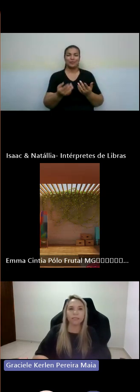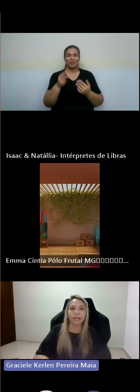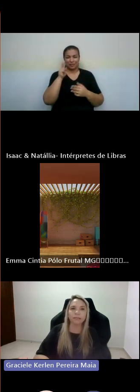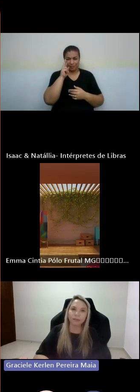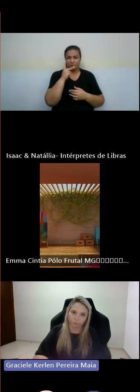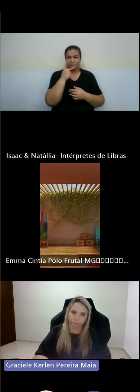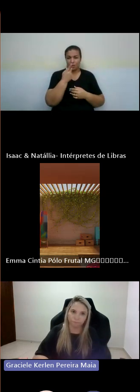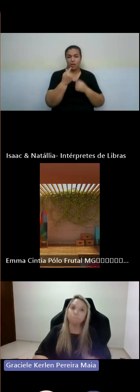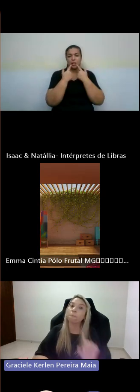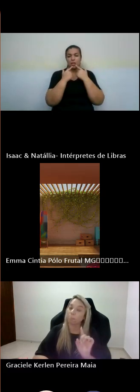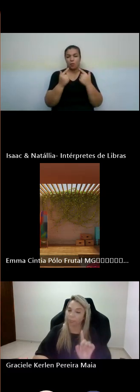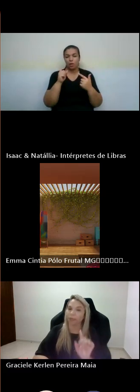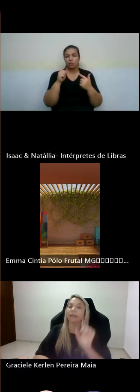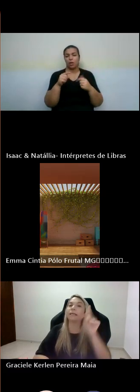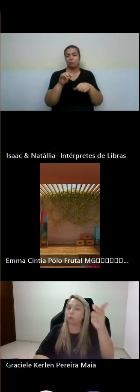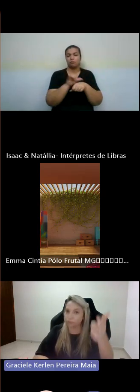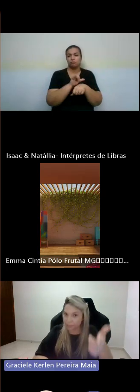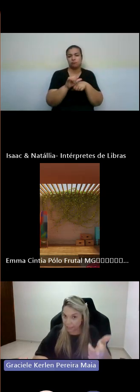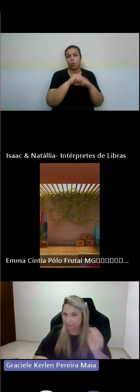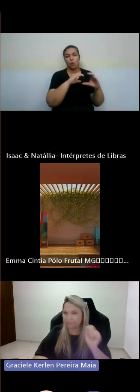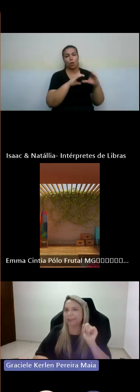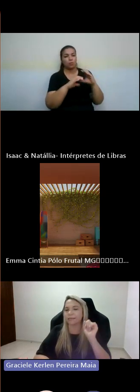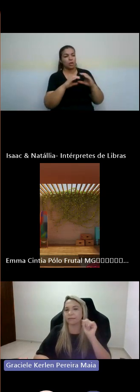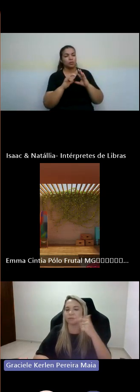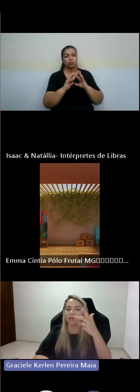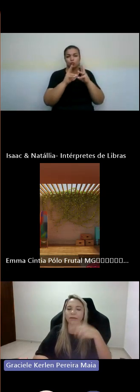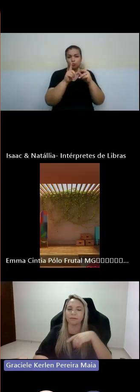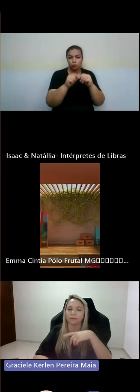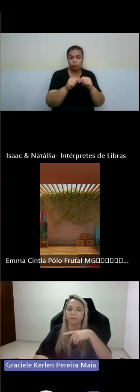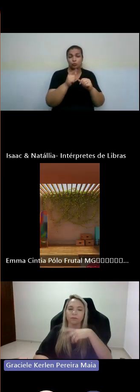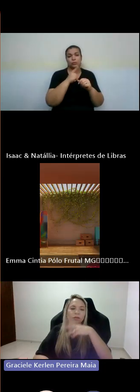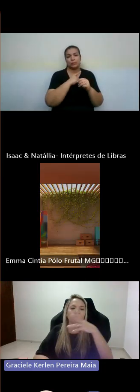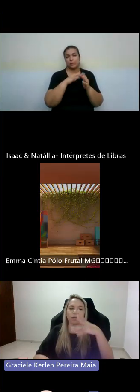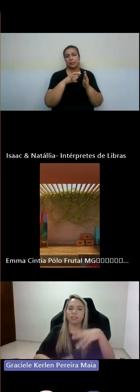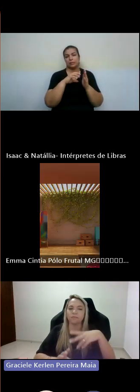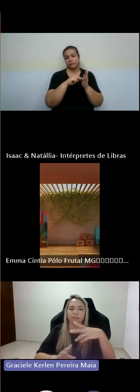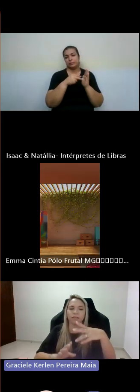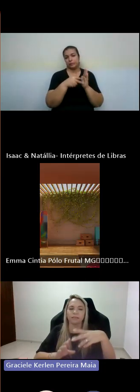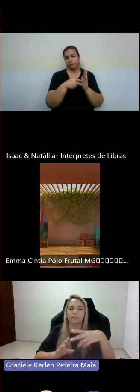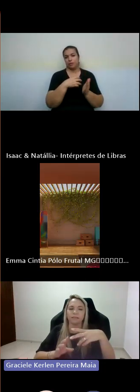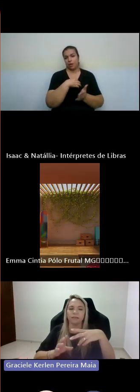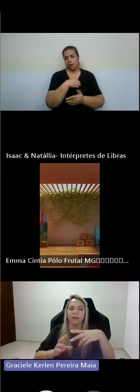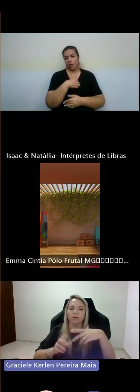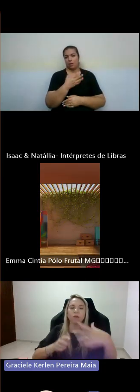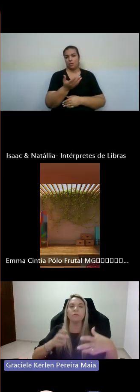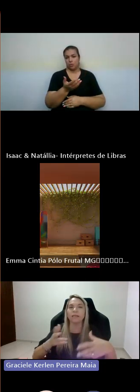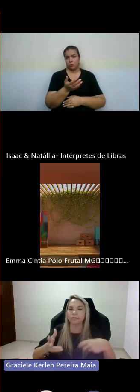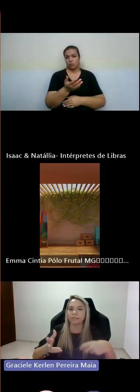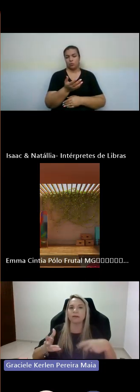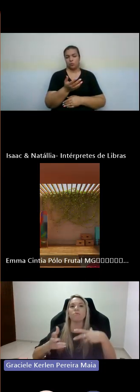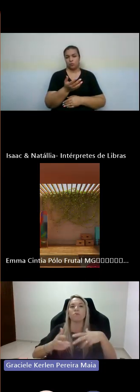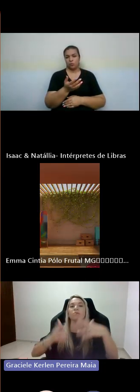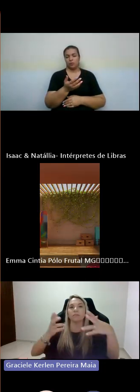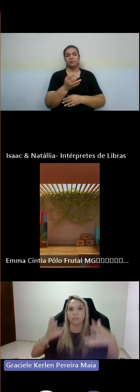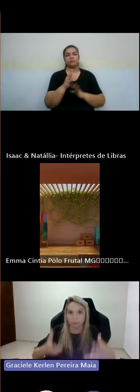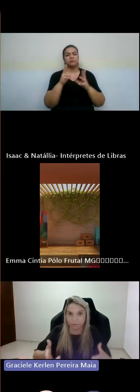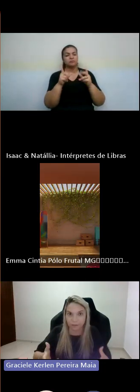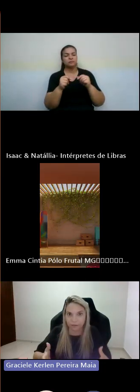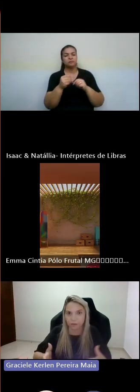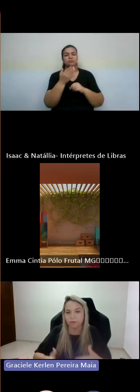de comunicação com significação, né? Todo e qualquer tipo de comunicação